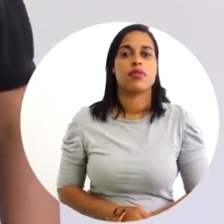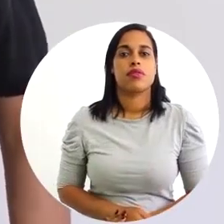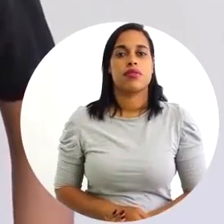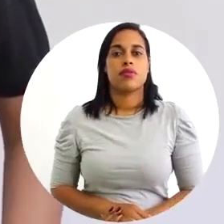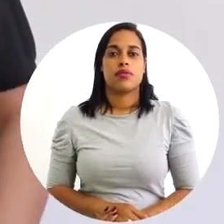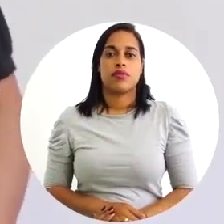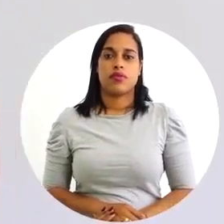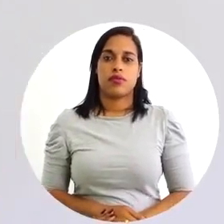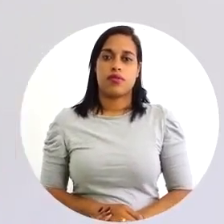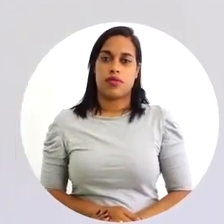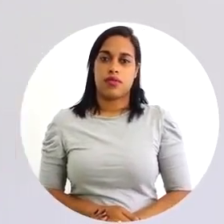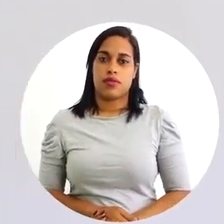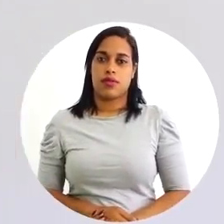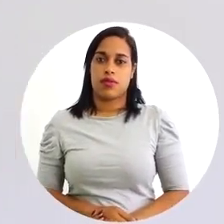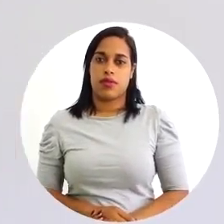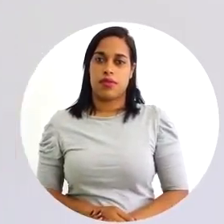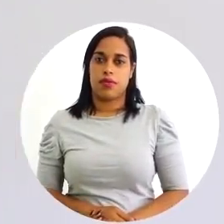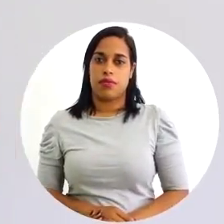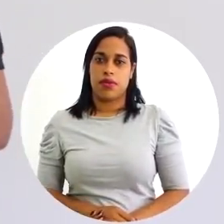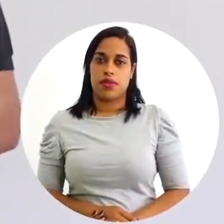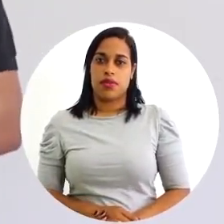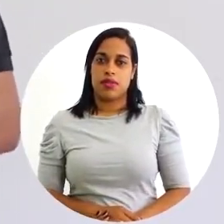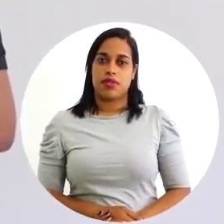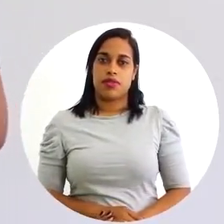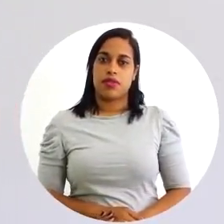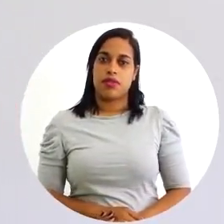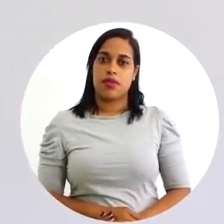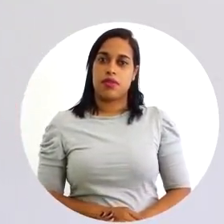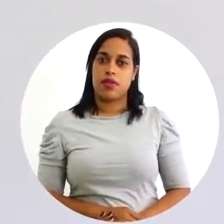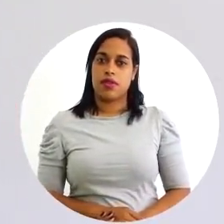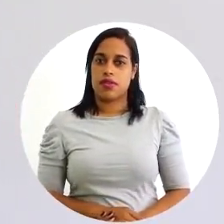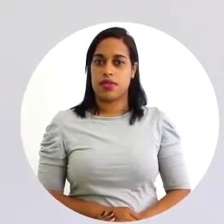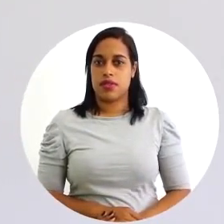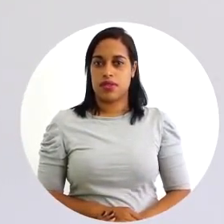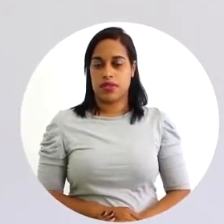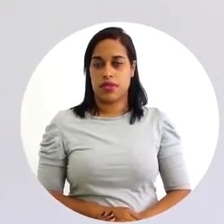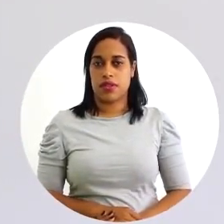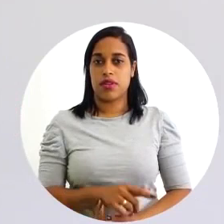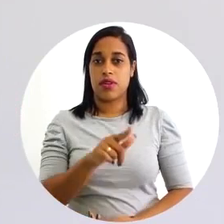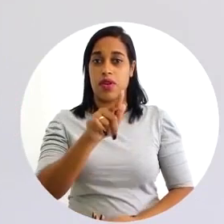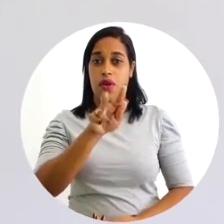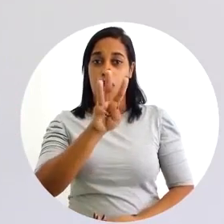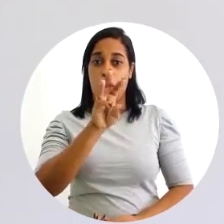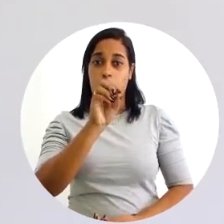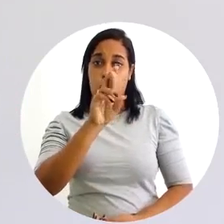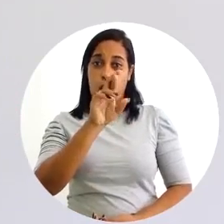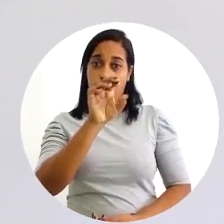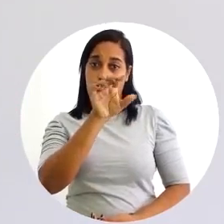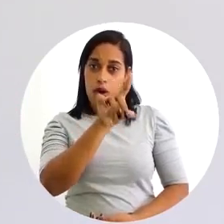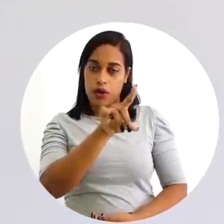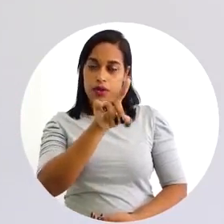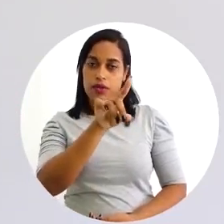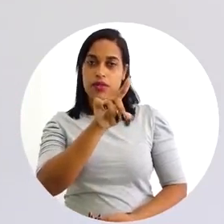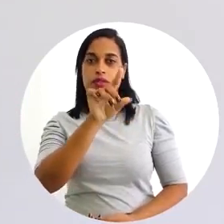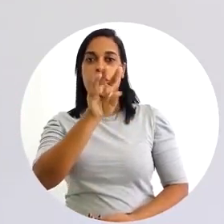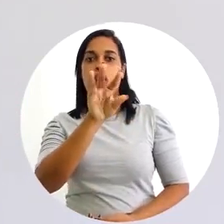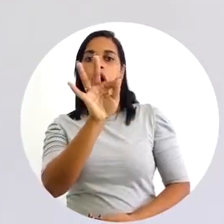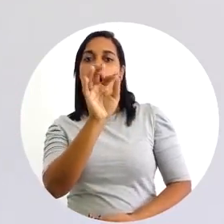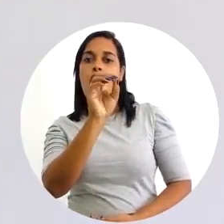Okay? No texto, no caderno de vocês, eu coloquei um texto que é Word of the Day,